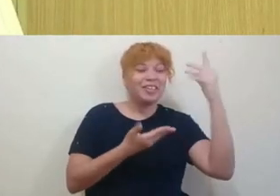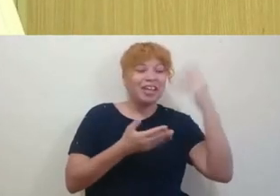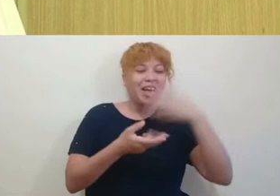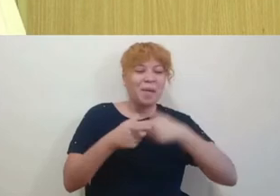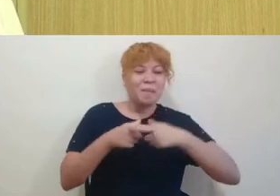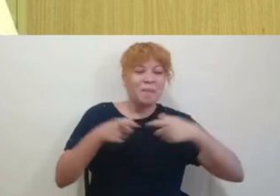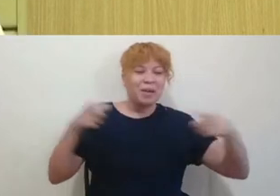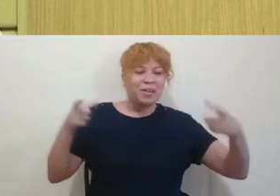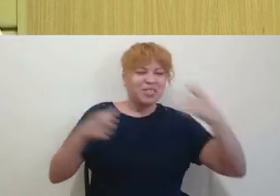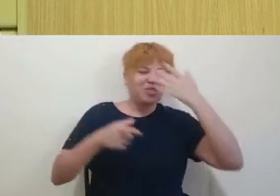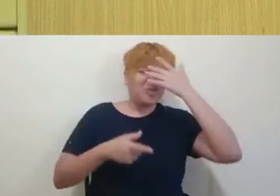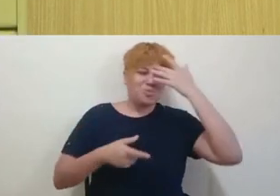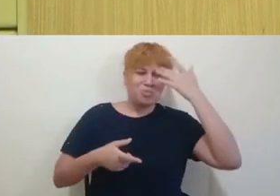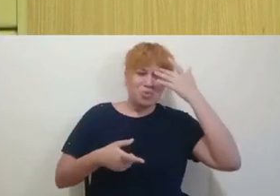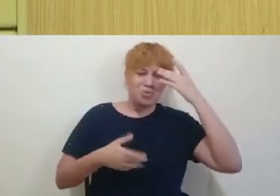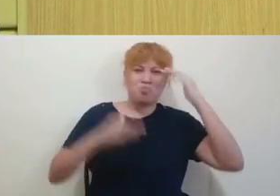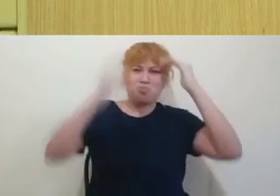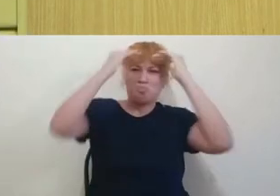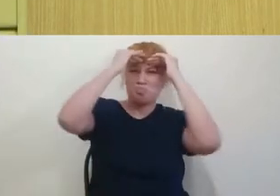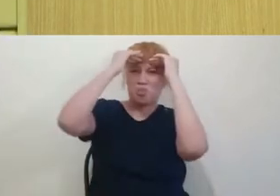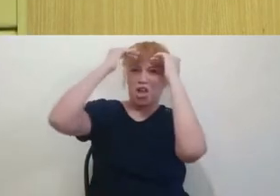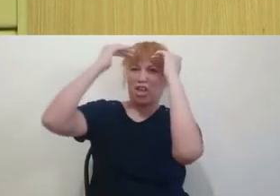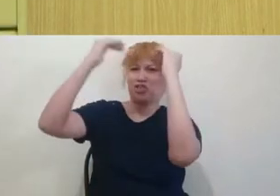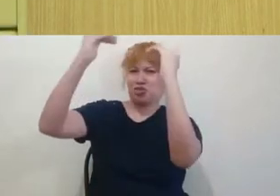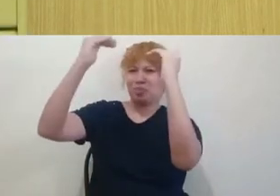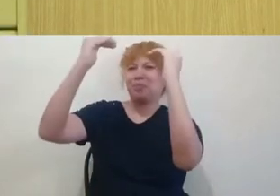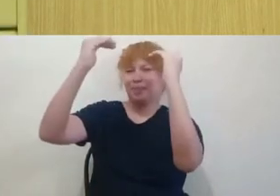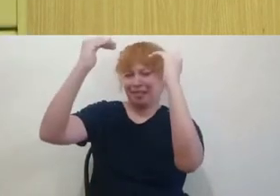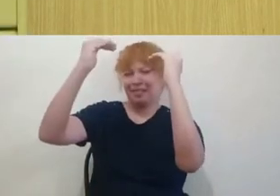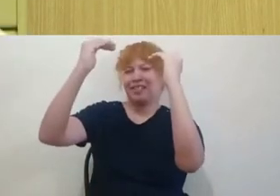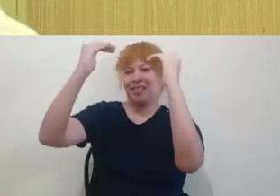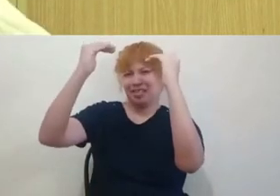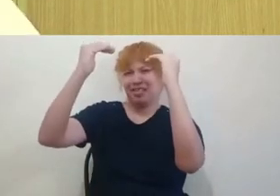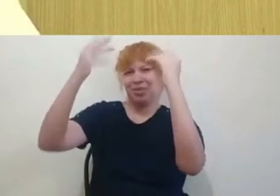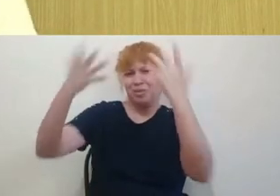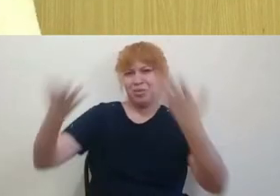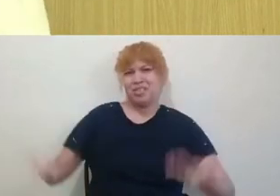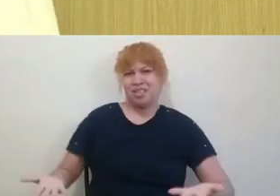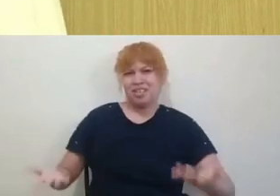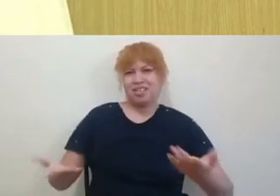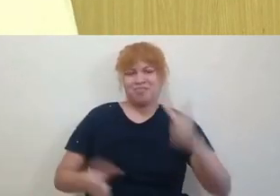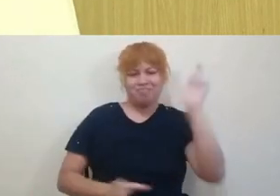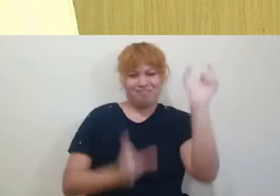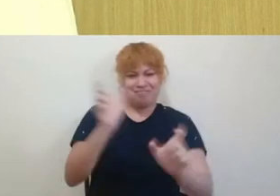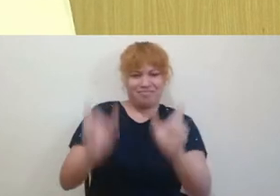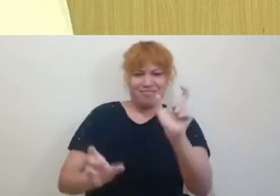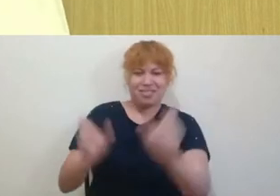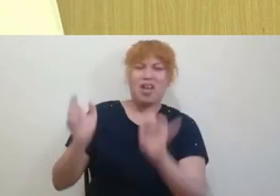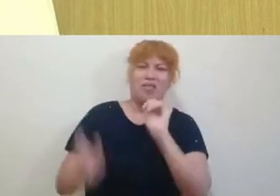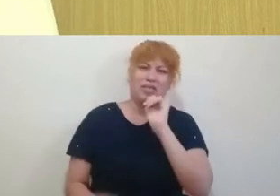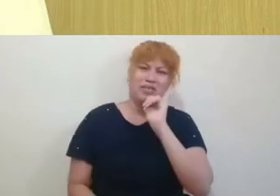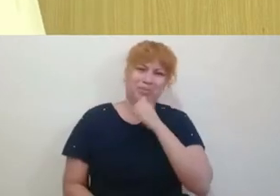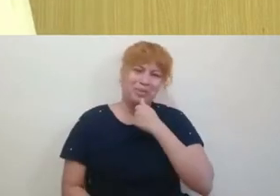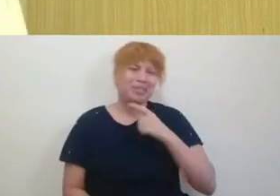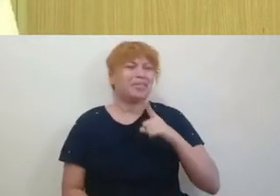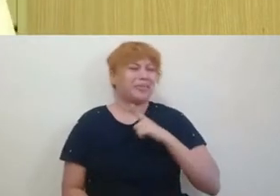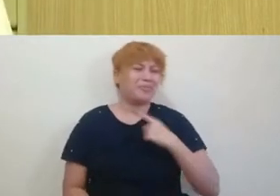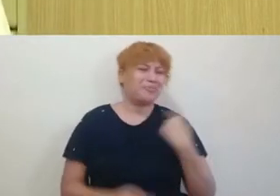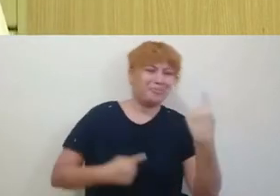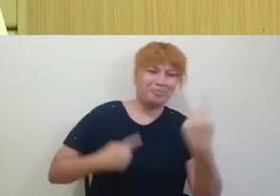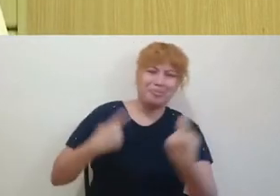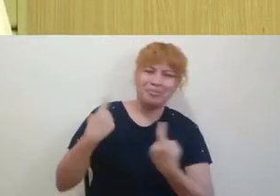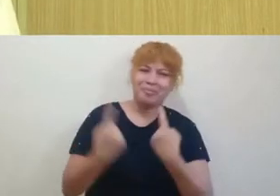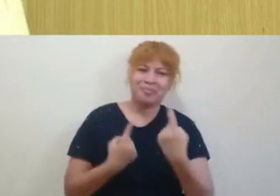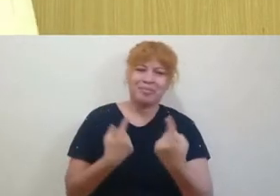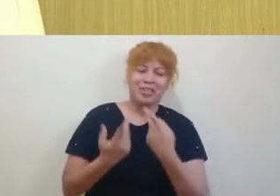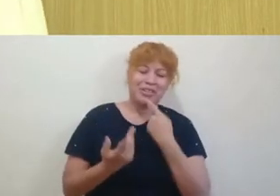em três partes, uma mais geral, depois uma mais para um agrupamento do núcleo familiar e de amigos de cada um e